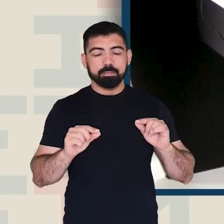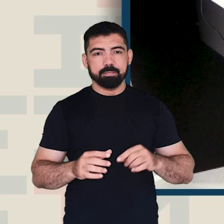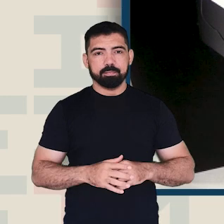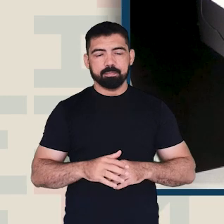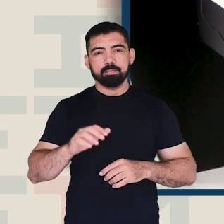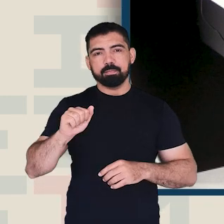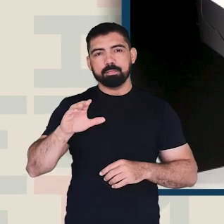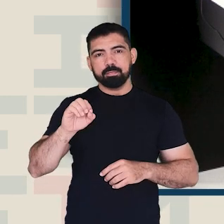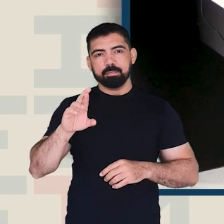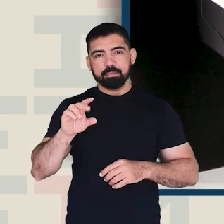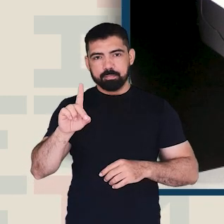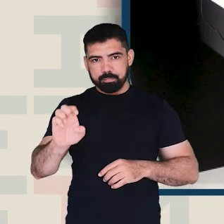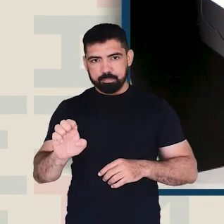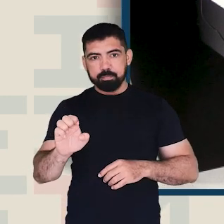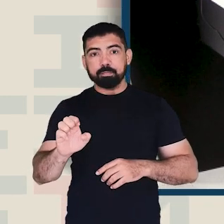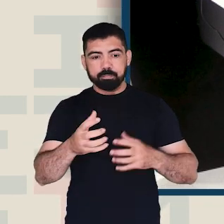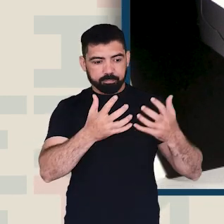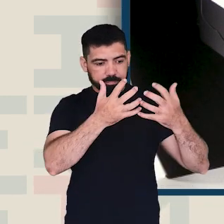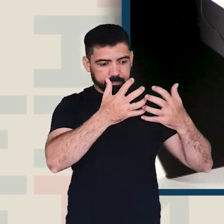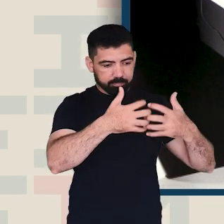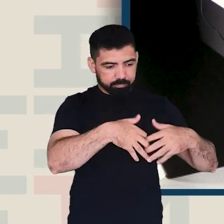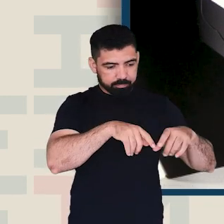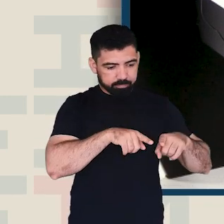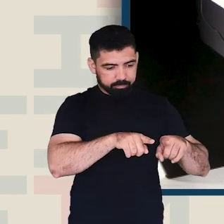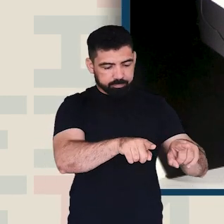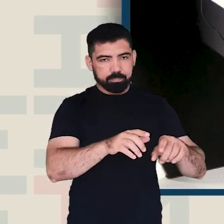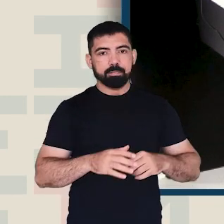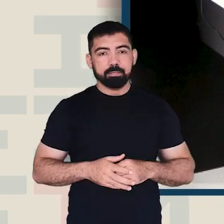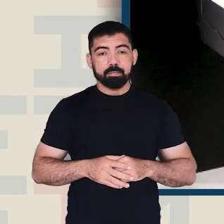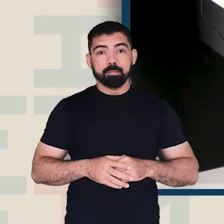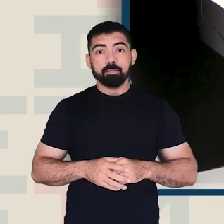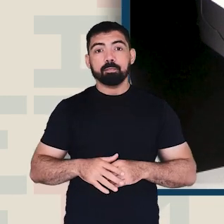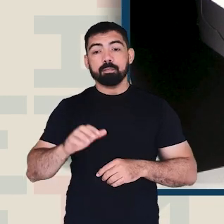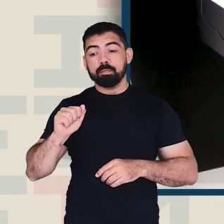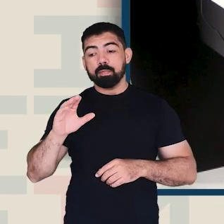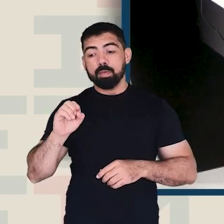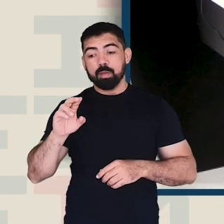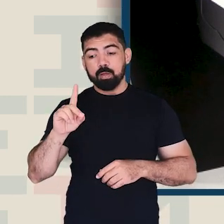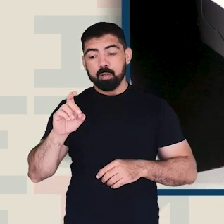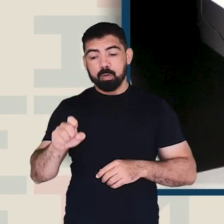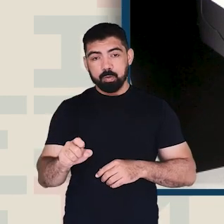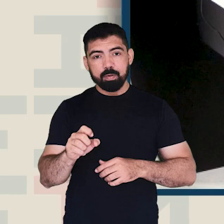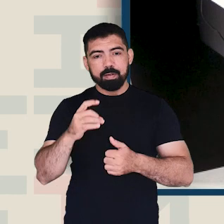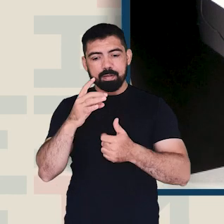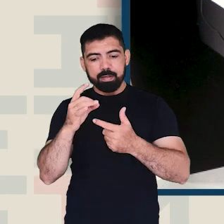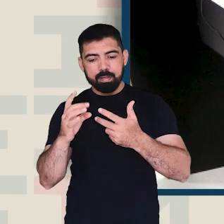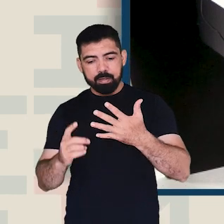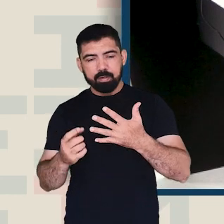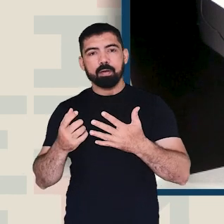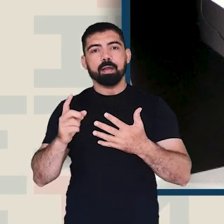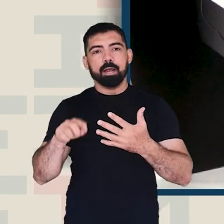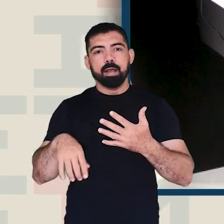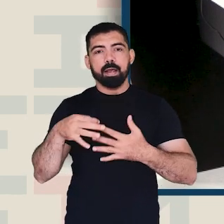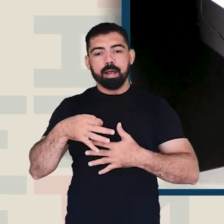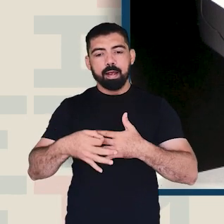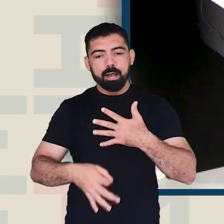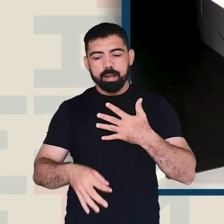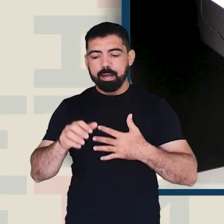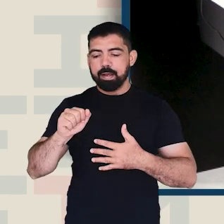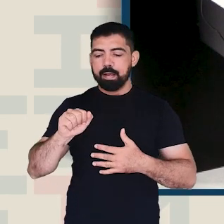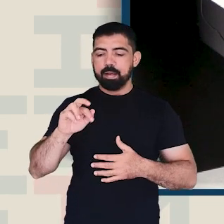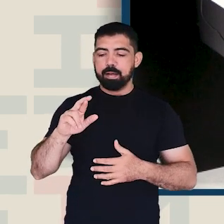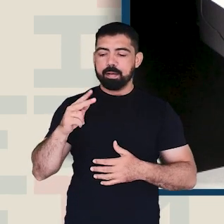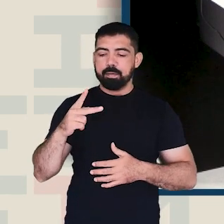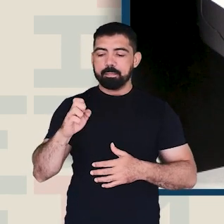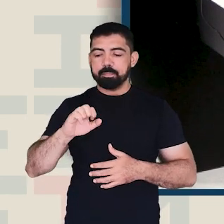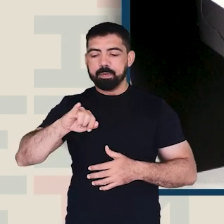acorde tocado simultaneamente e o acorde tocado melodicamente, né, como arpejo, que no caso aqui um dó maior, que foi exatamente o caso que eu dei